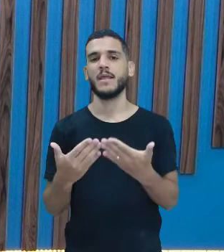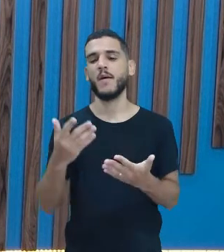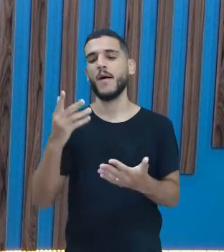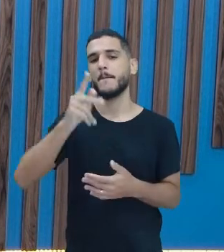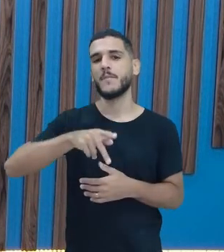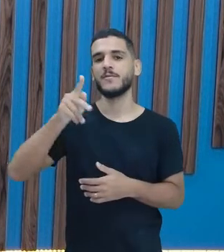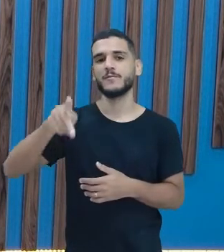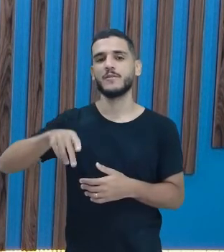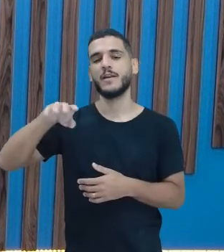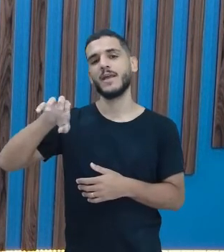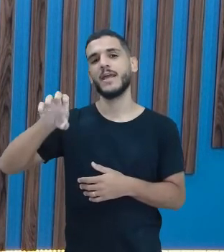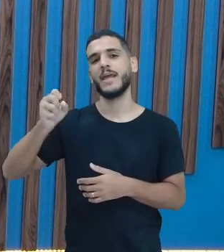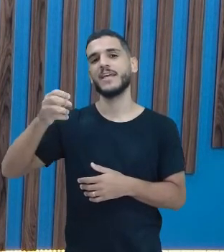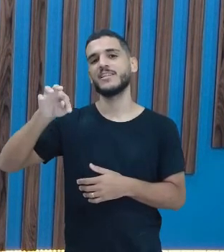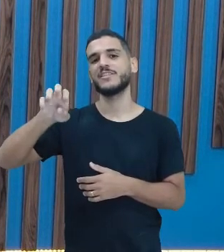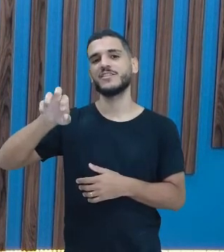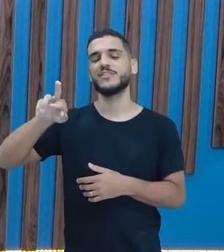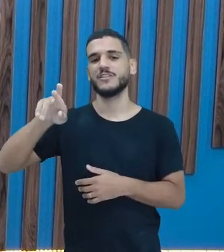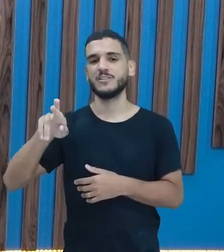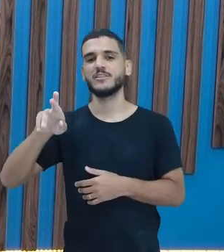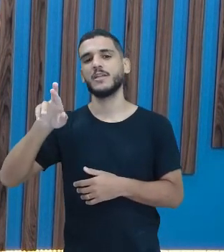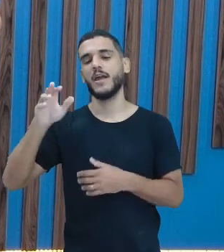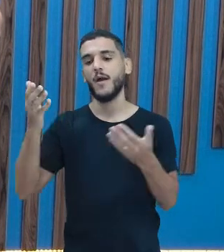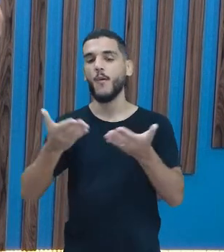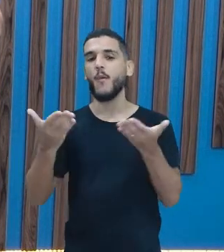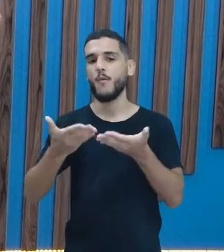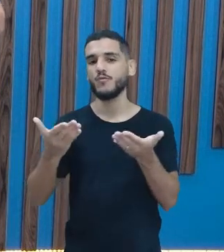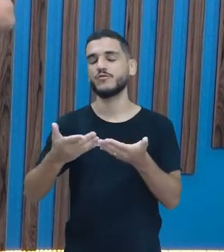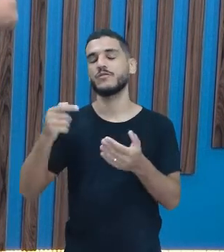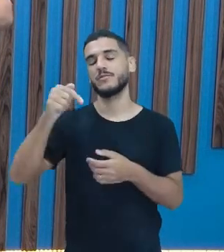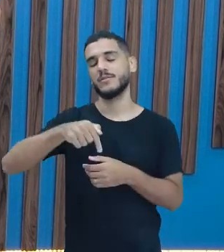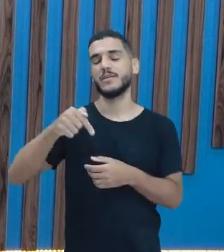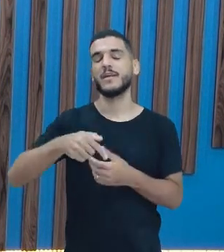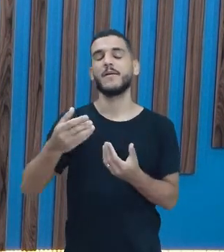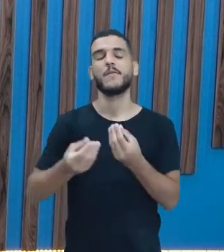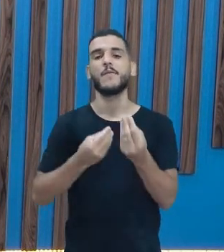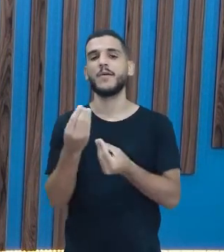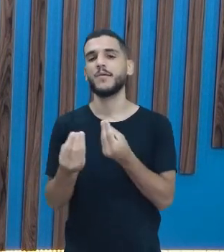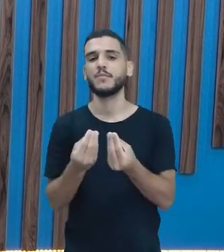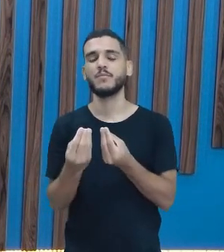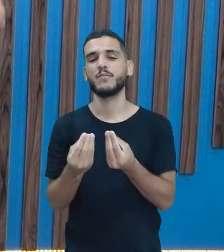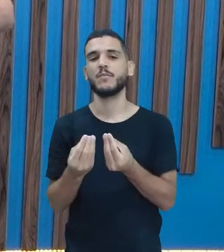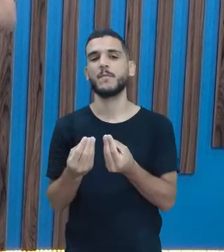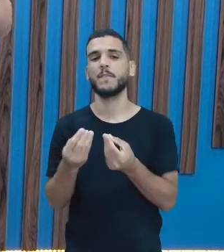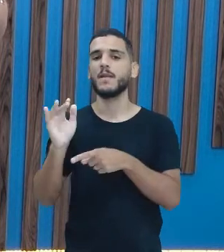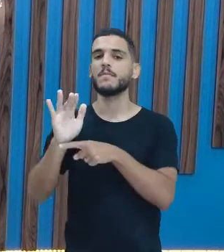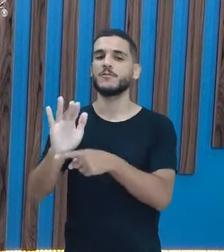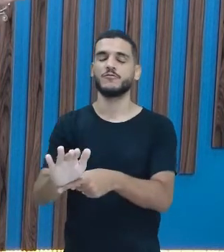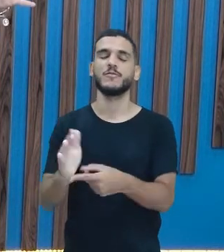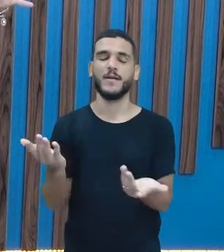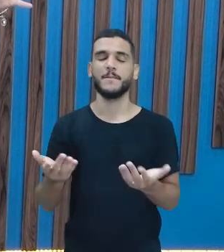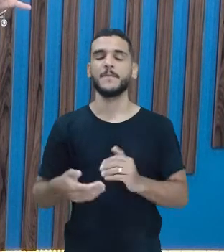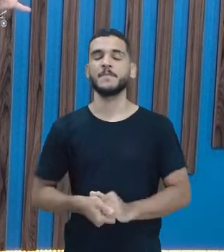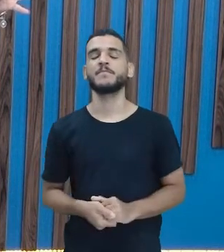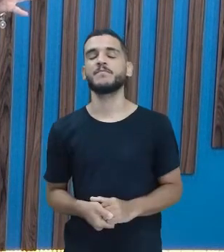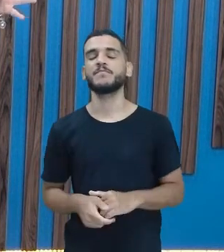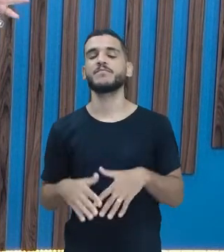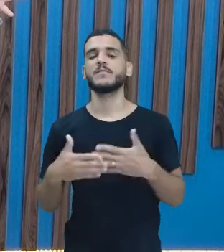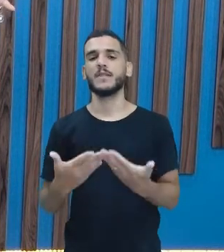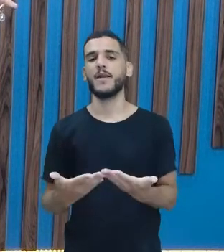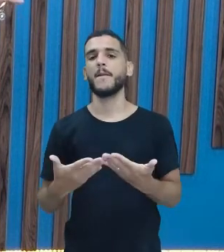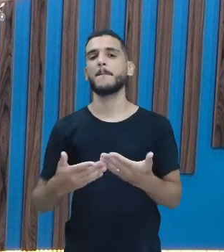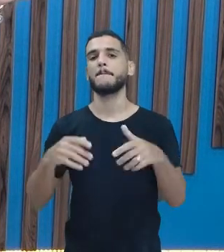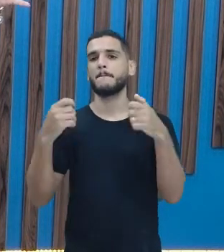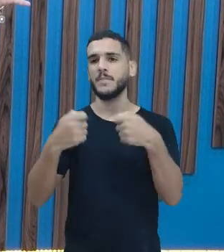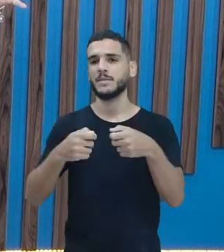mentir, né? E em seguida, o que vocês precisam fazer? Organizar ali as informações,